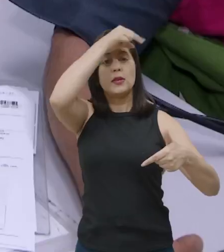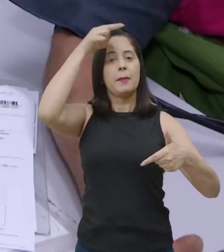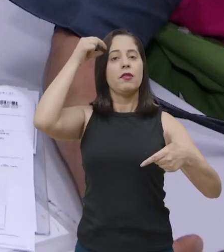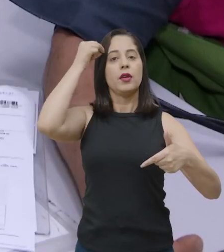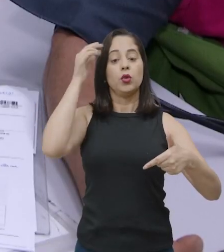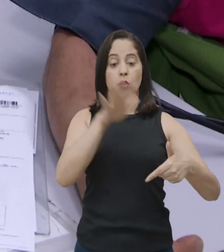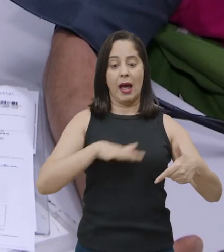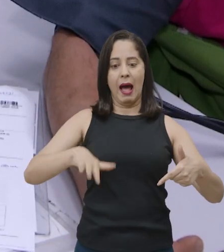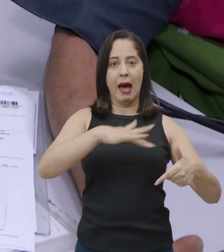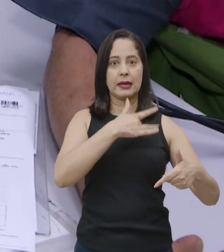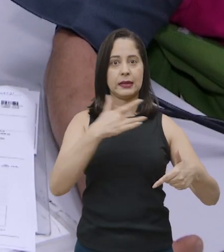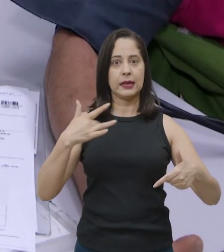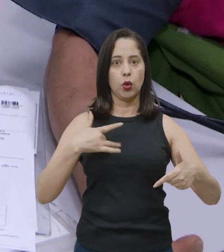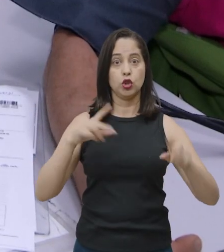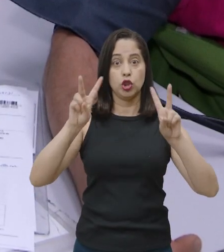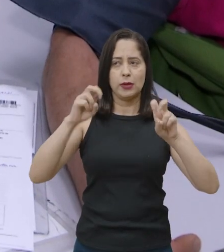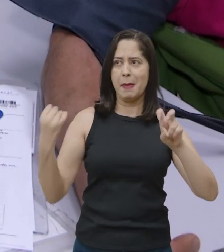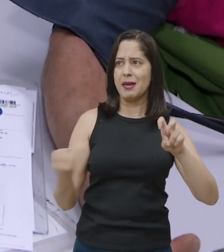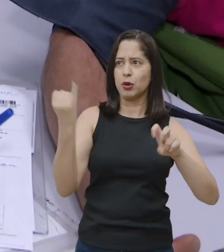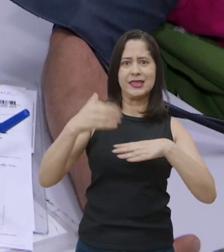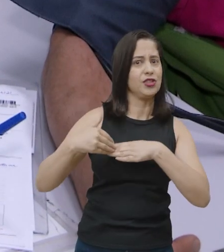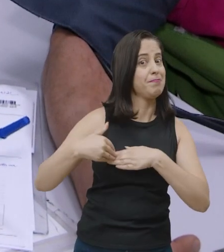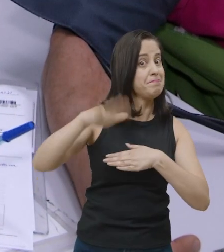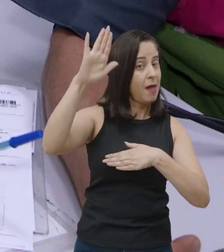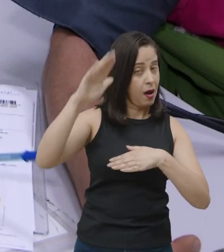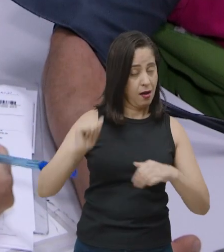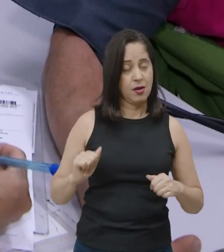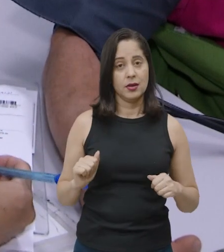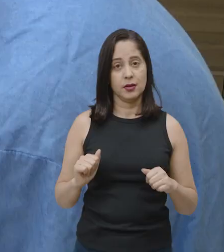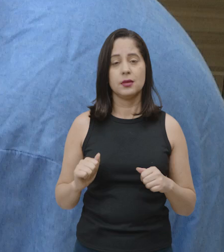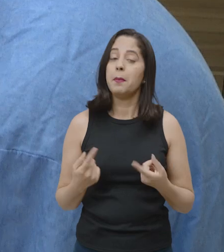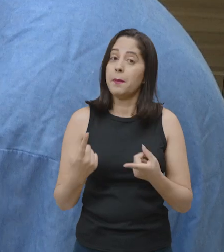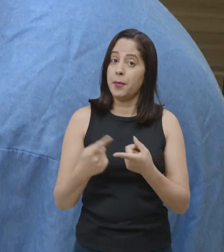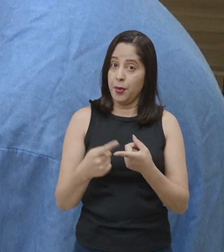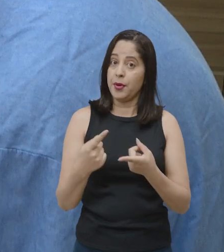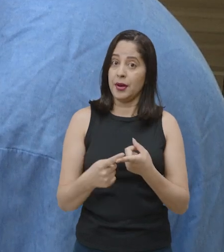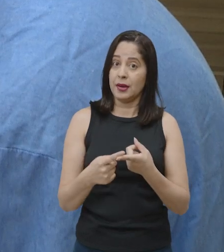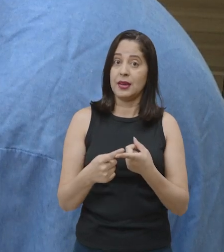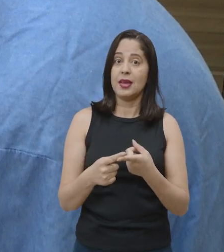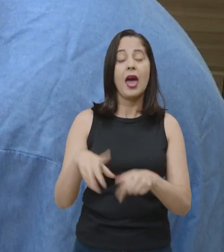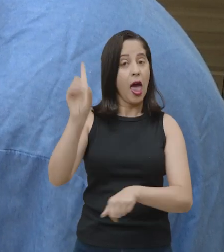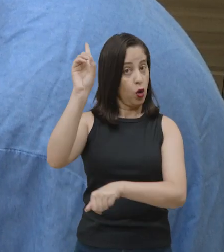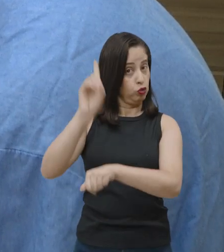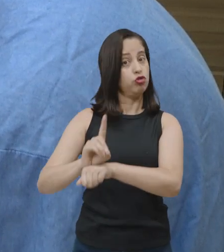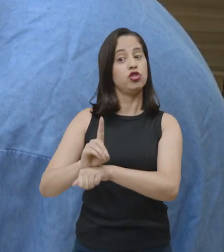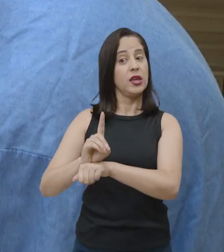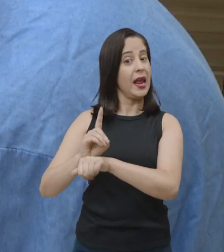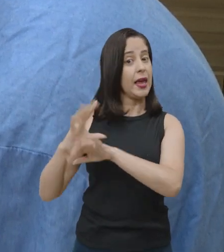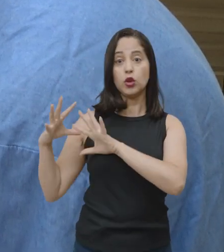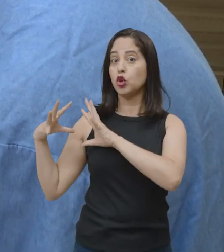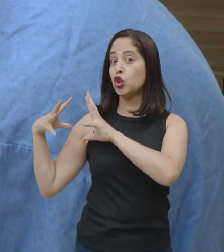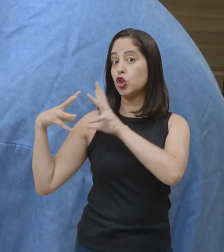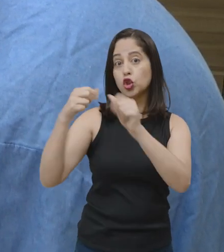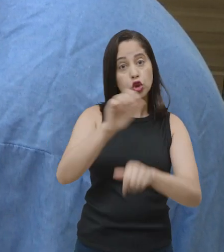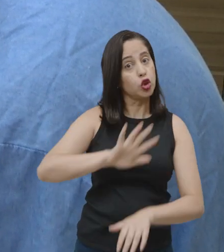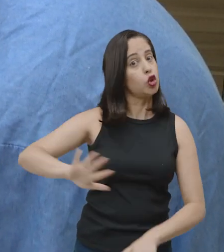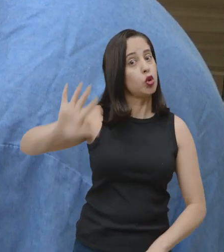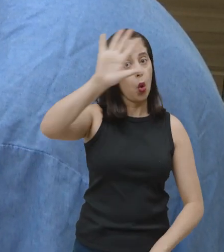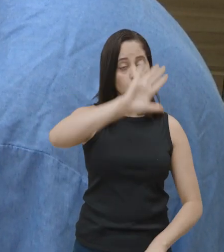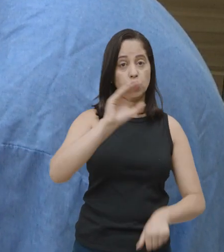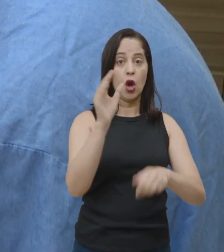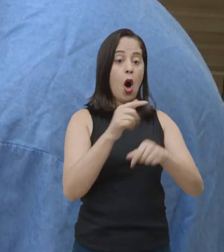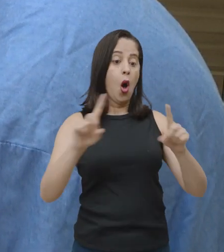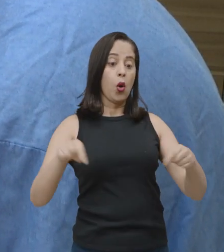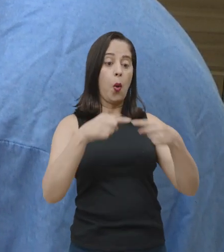públicas, a saúde é um dos temas mais importantes a serem debatidos. Afinal de contas, é um direito fundamental garantido